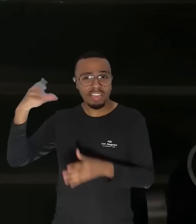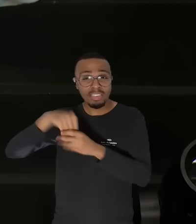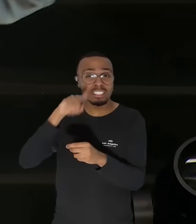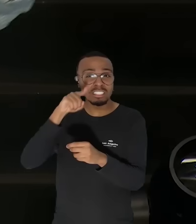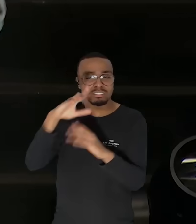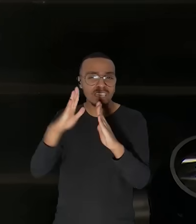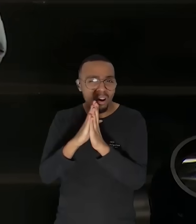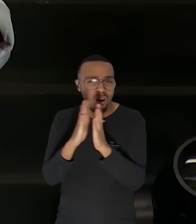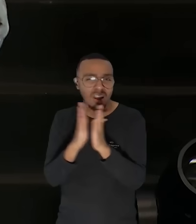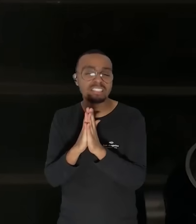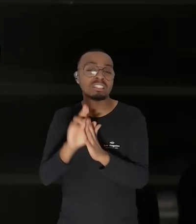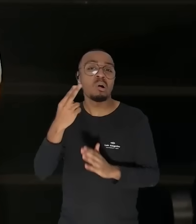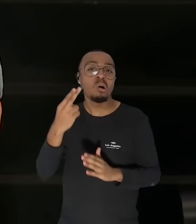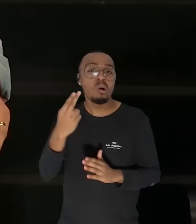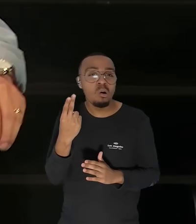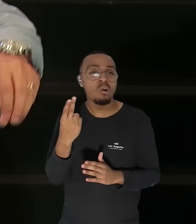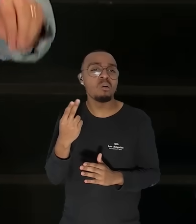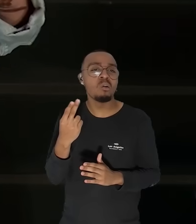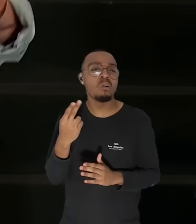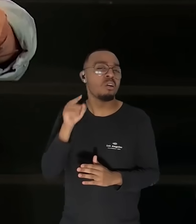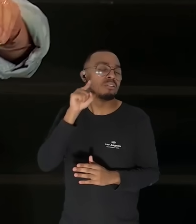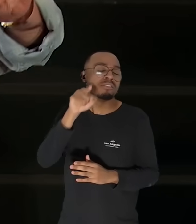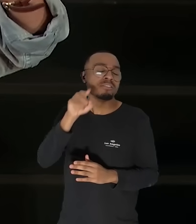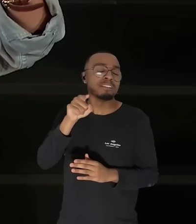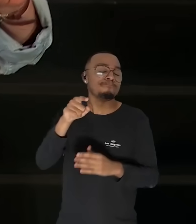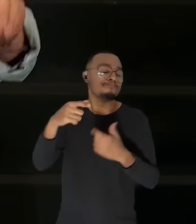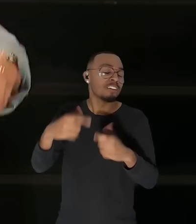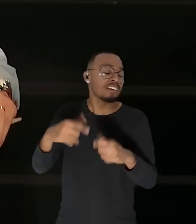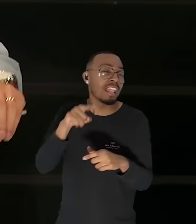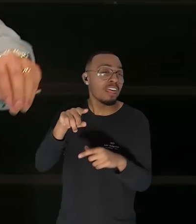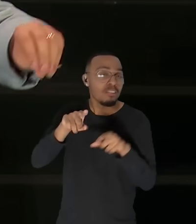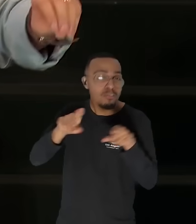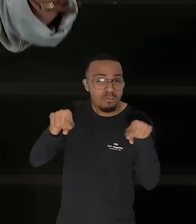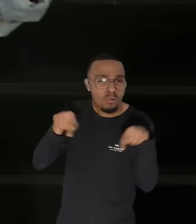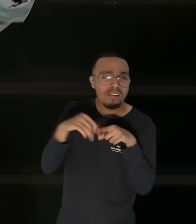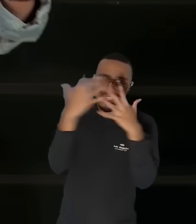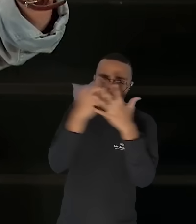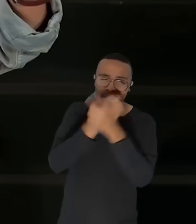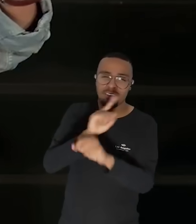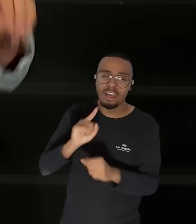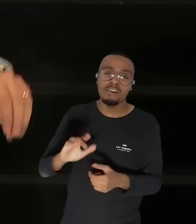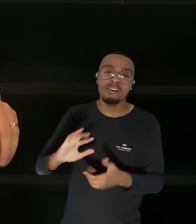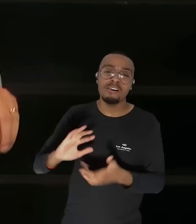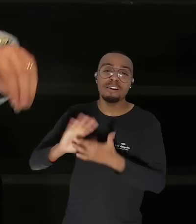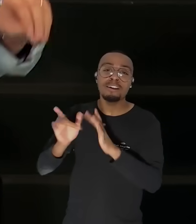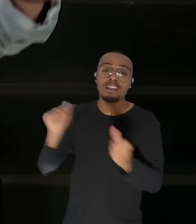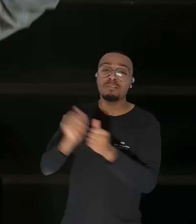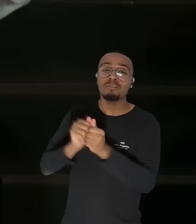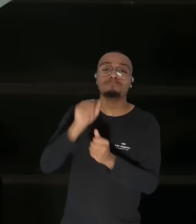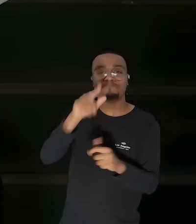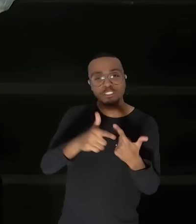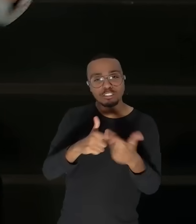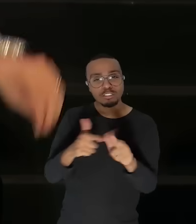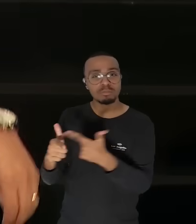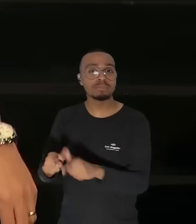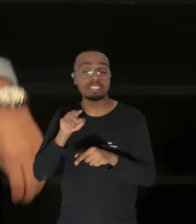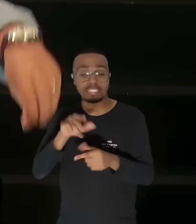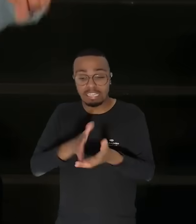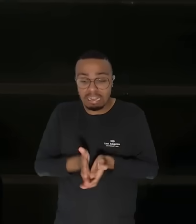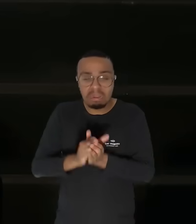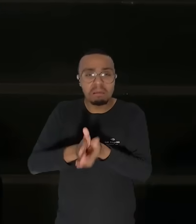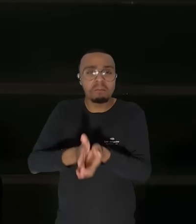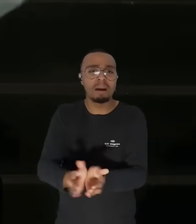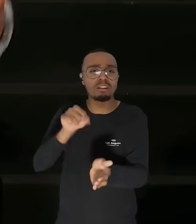lindo, Deus mora nos seus problemas. Jesus estava dormindo naquele barco, aquele barco era o barco da morte, aquele barco era o barco da